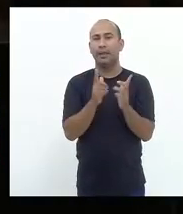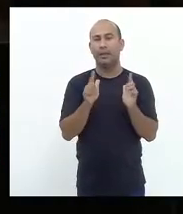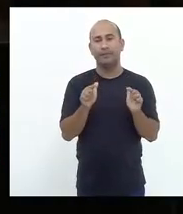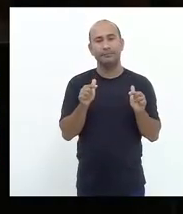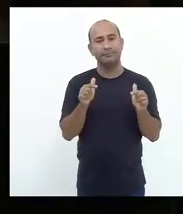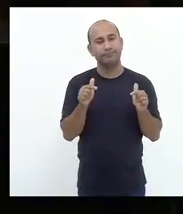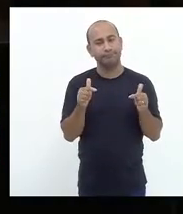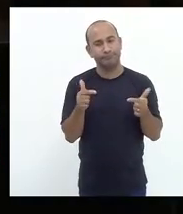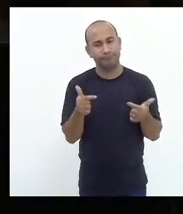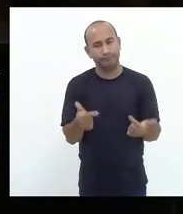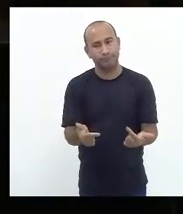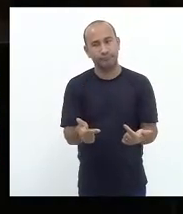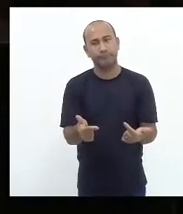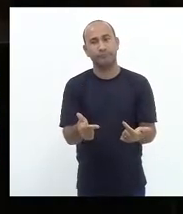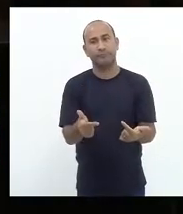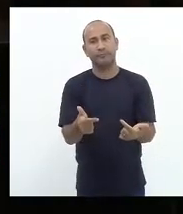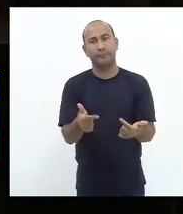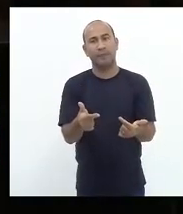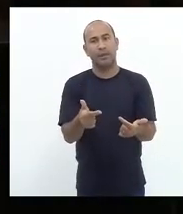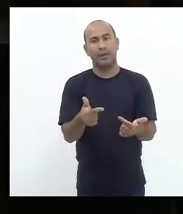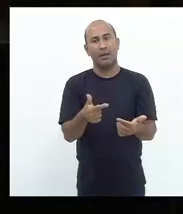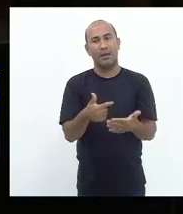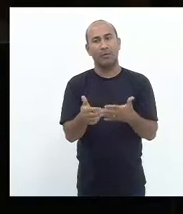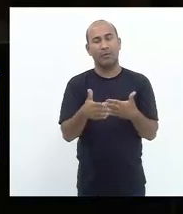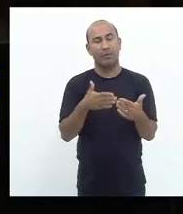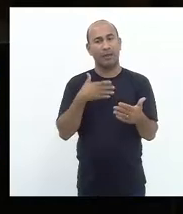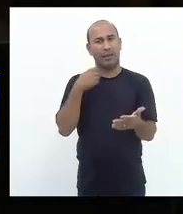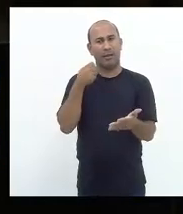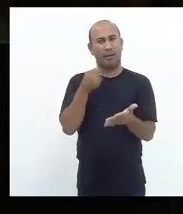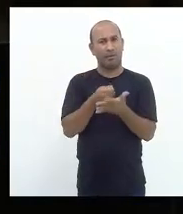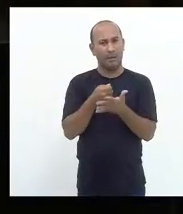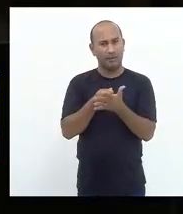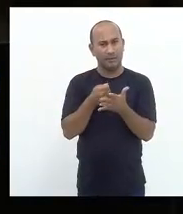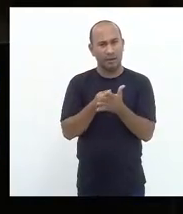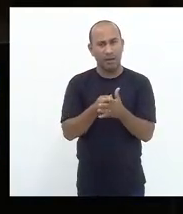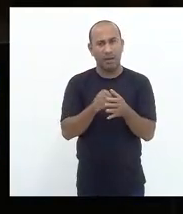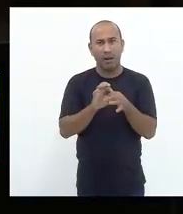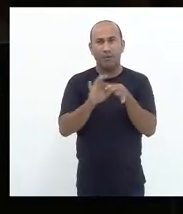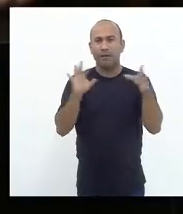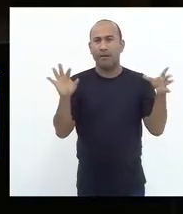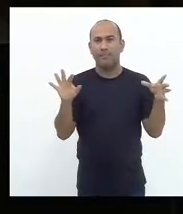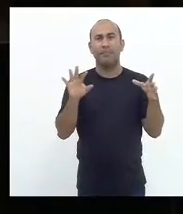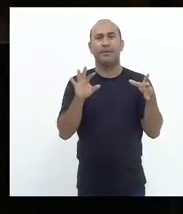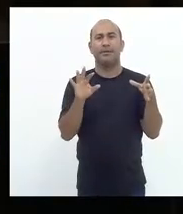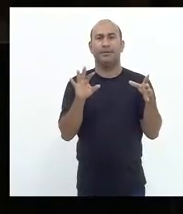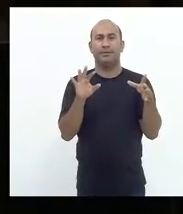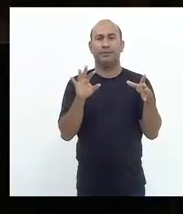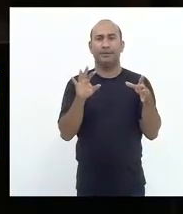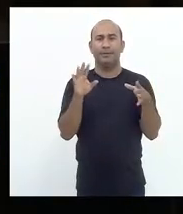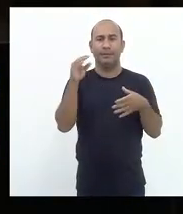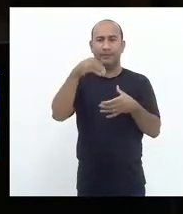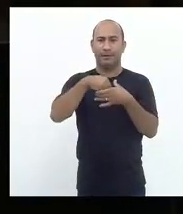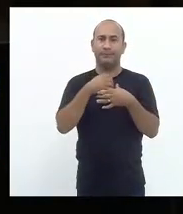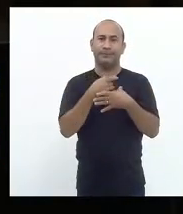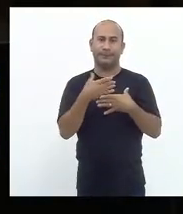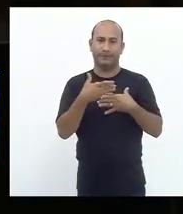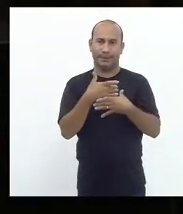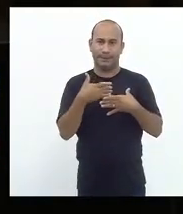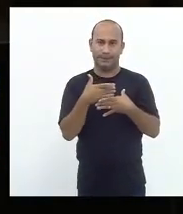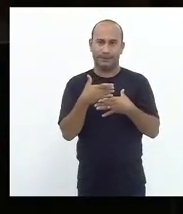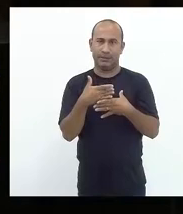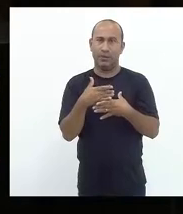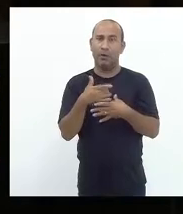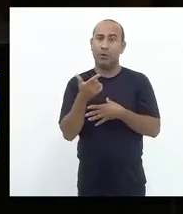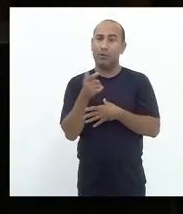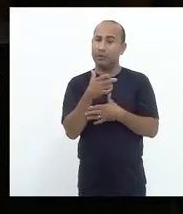colocando a qualquer custo na abertura completa e restrita da cidade. Outra coisa